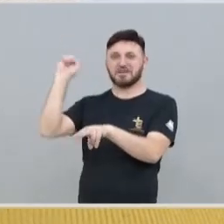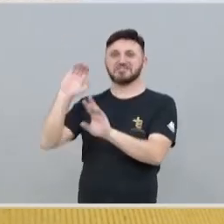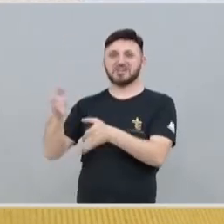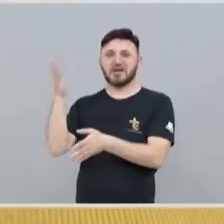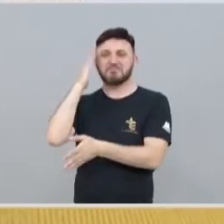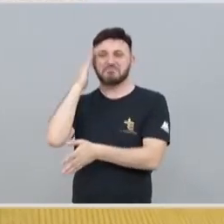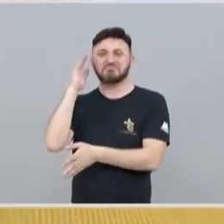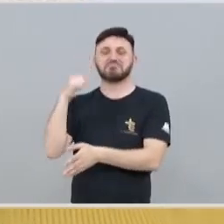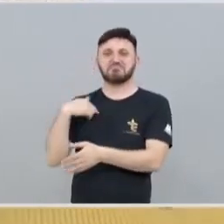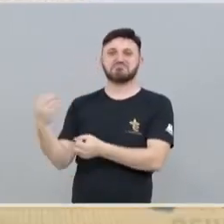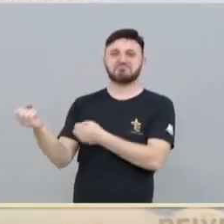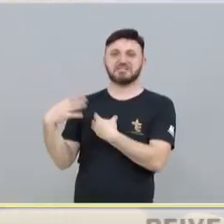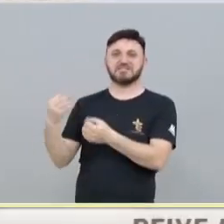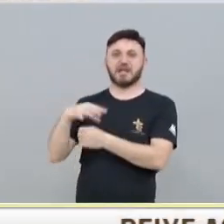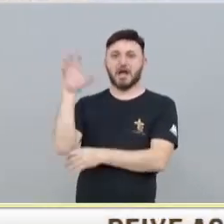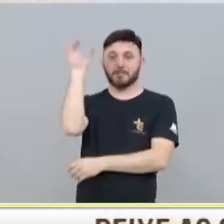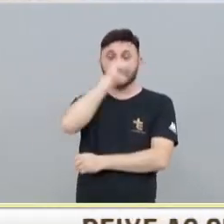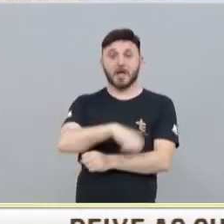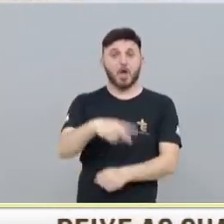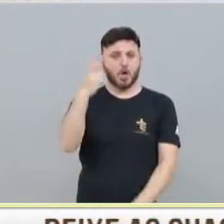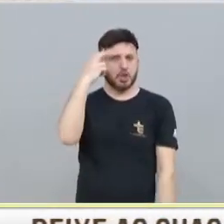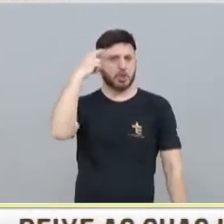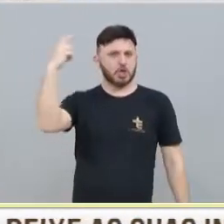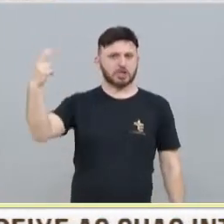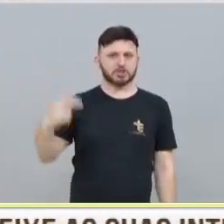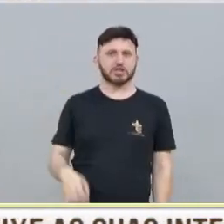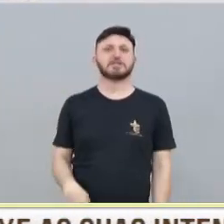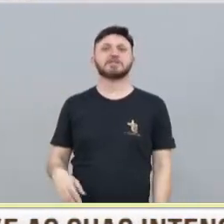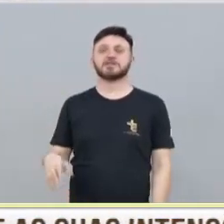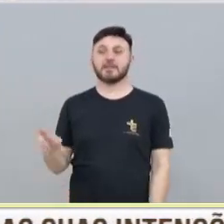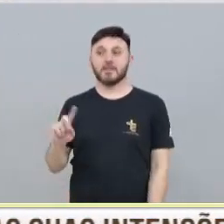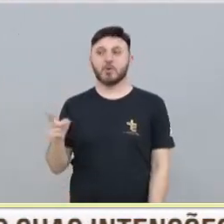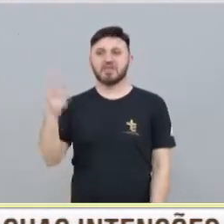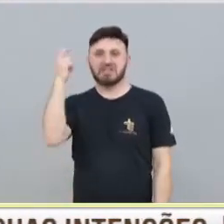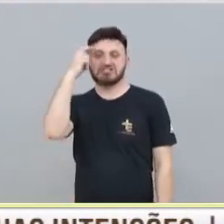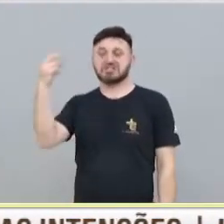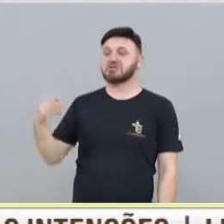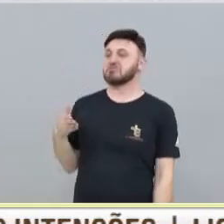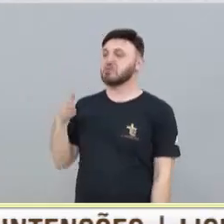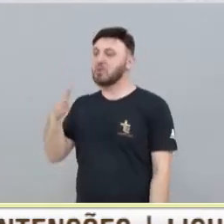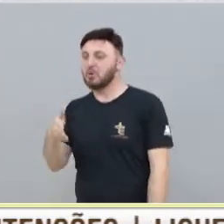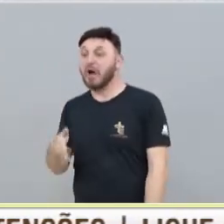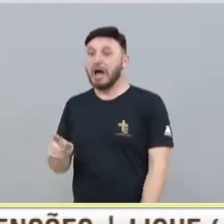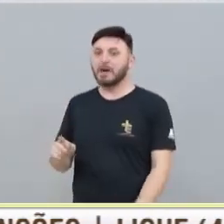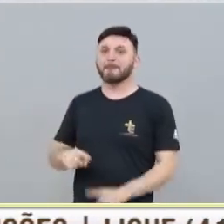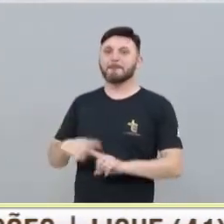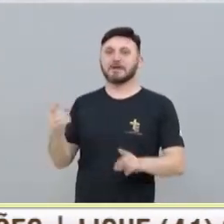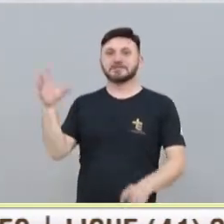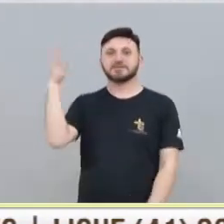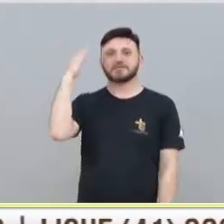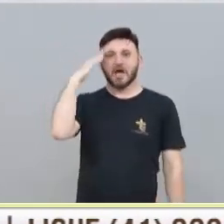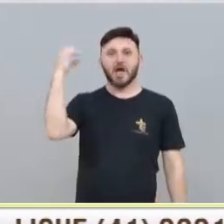ensinam o inteligente não um sábio aprende dito isto